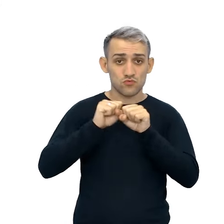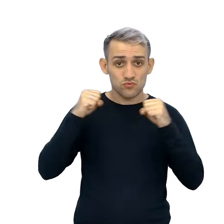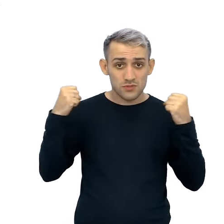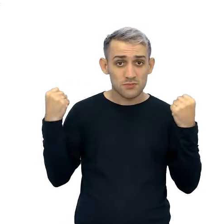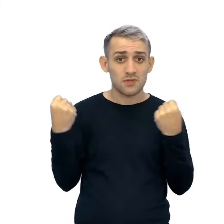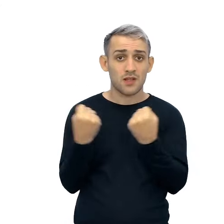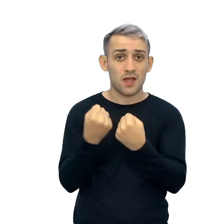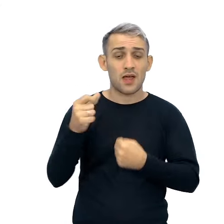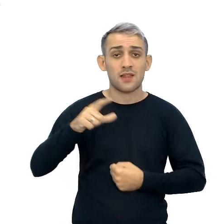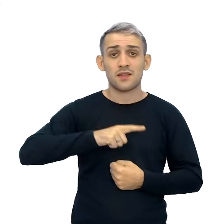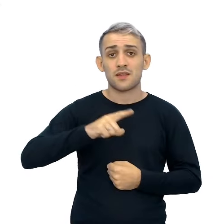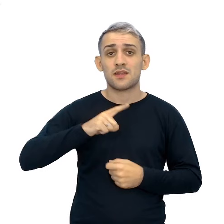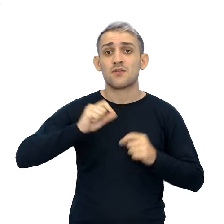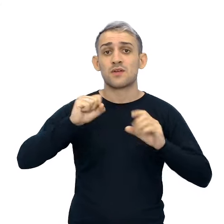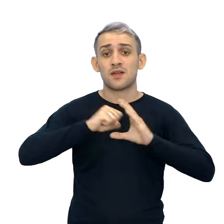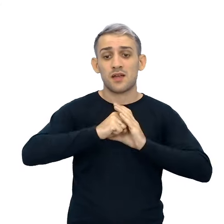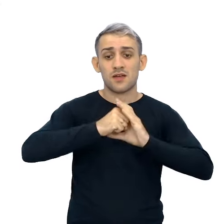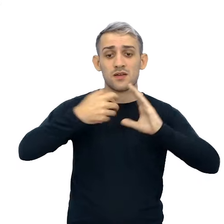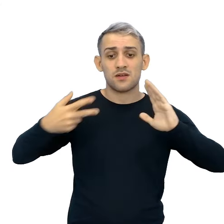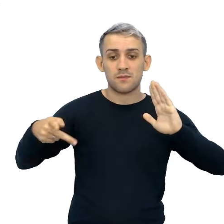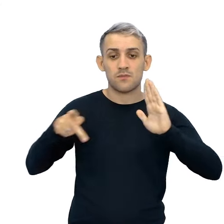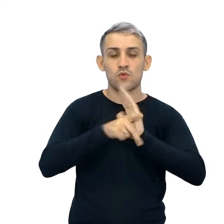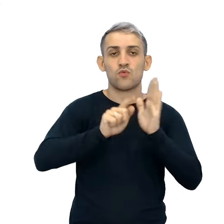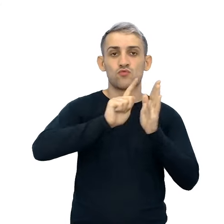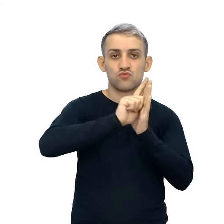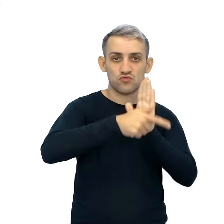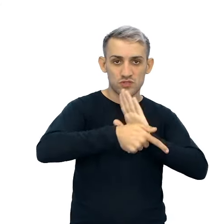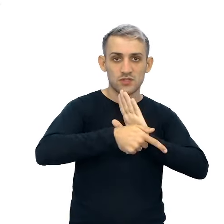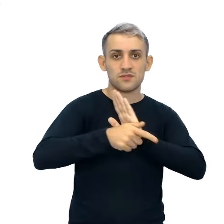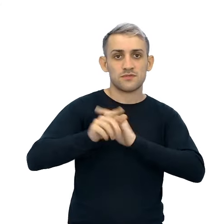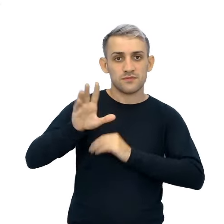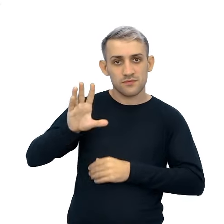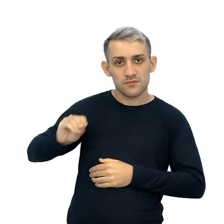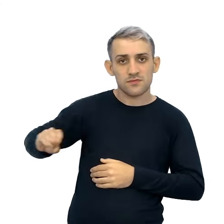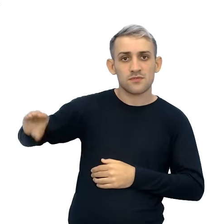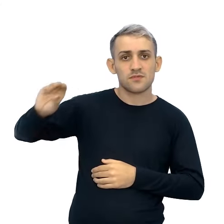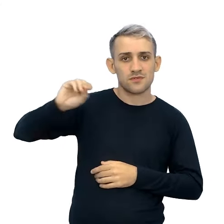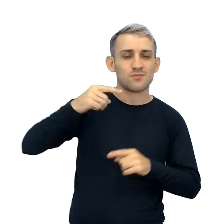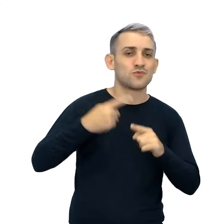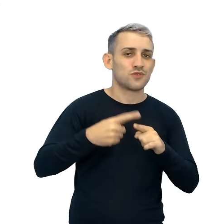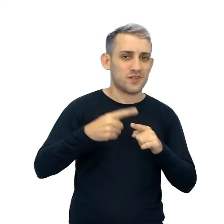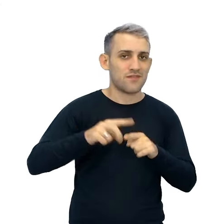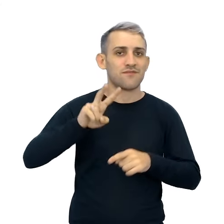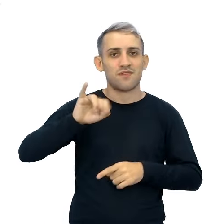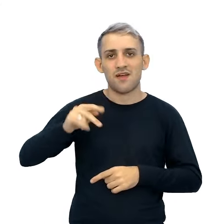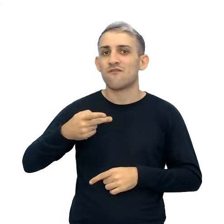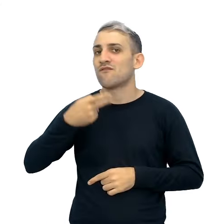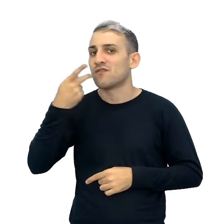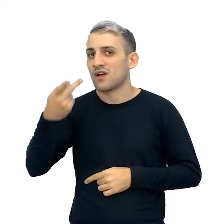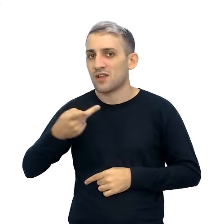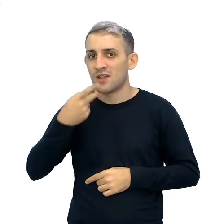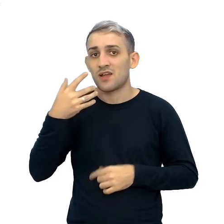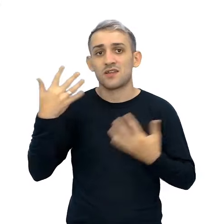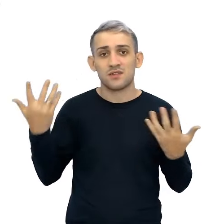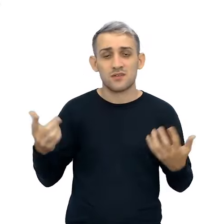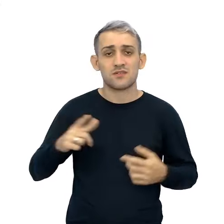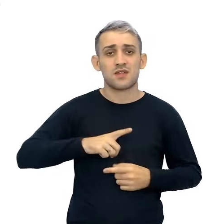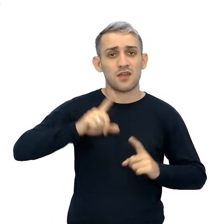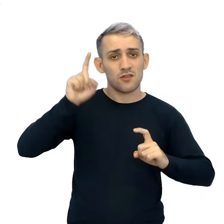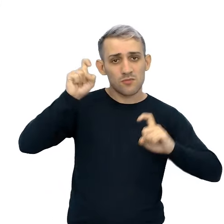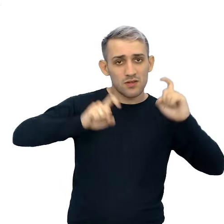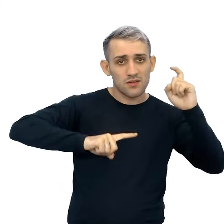é? Então, olha, a característica de um gênero textual oral. Eles falarão, e na fala, as expressões,